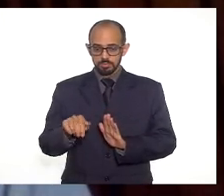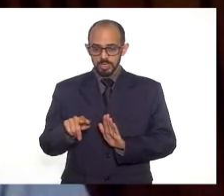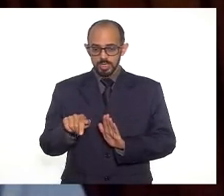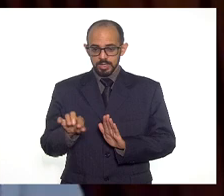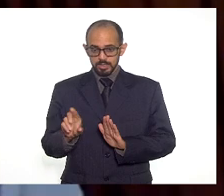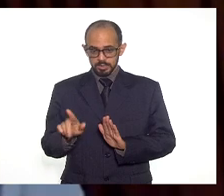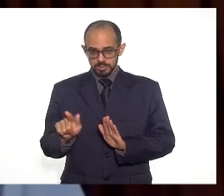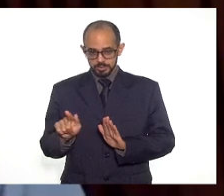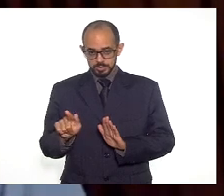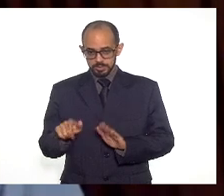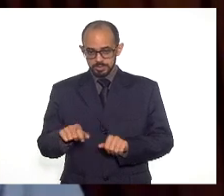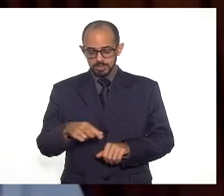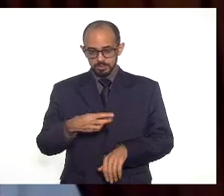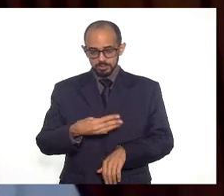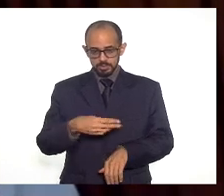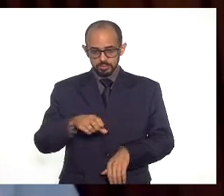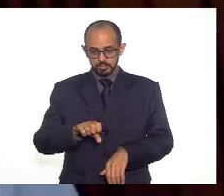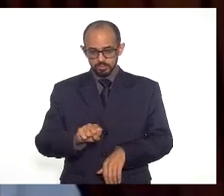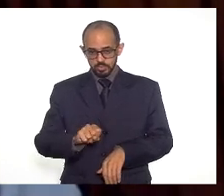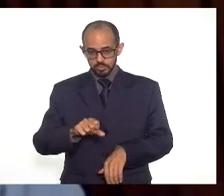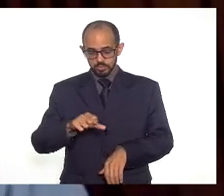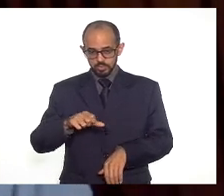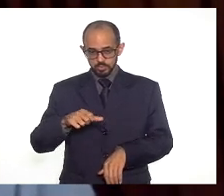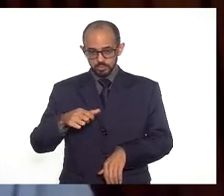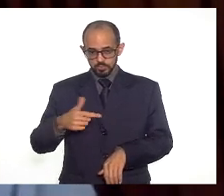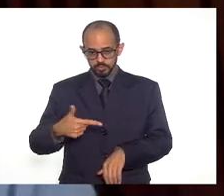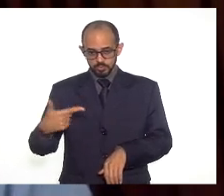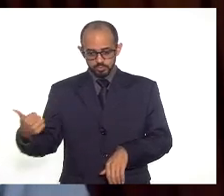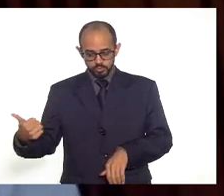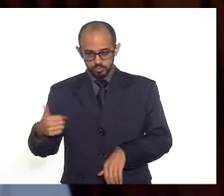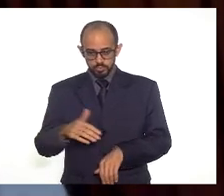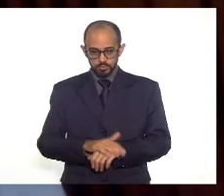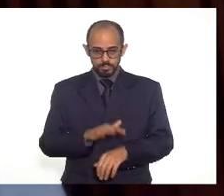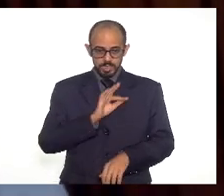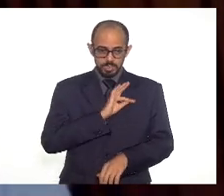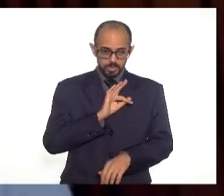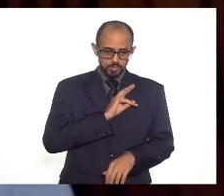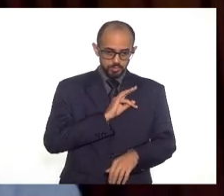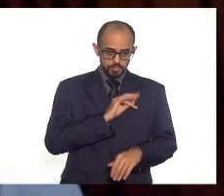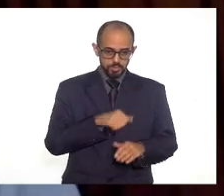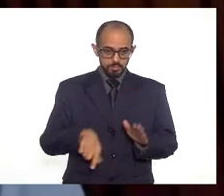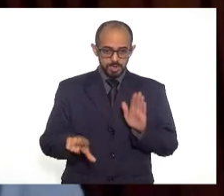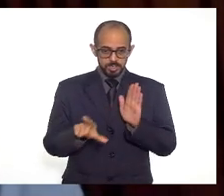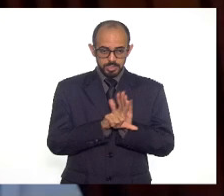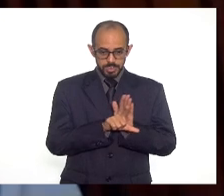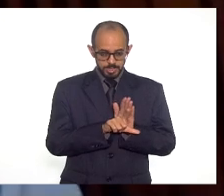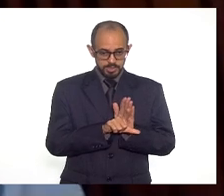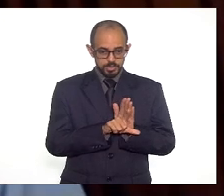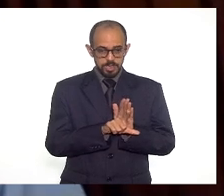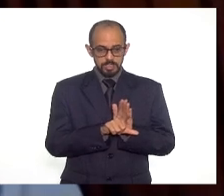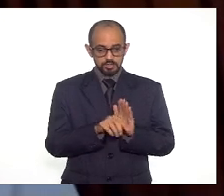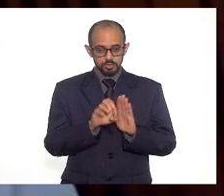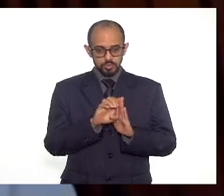lei 3821/2021, autoria deputada Marta Rocha, parecer pela legalidade com emendas.